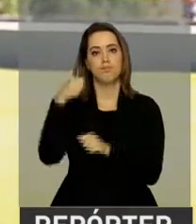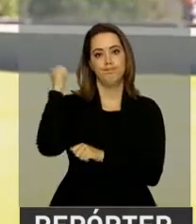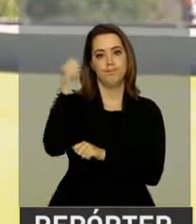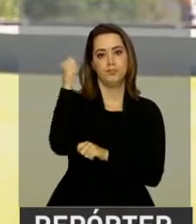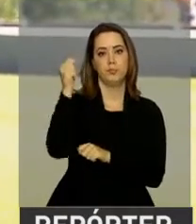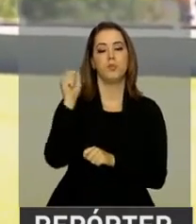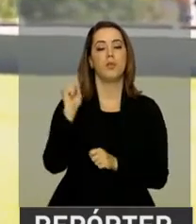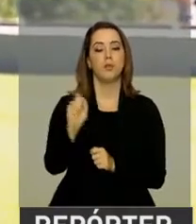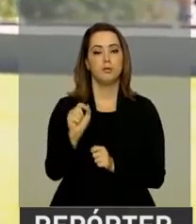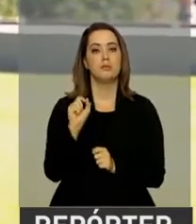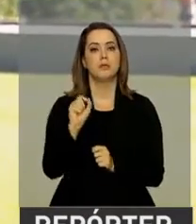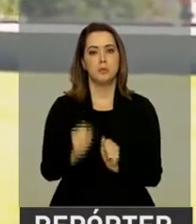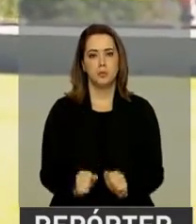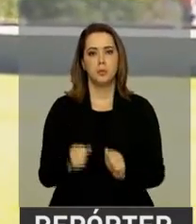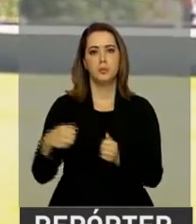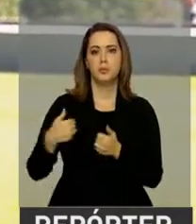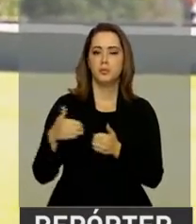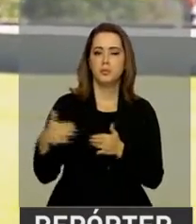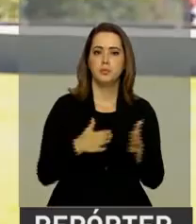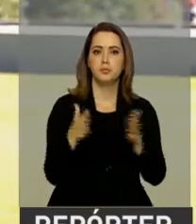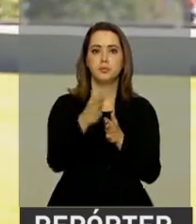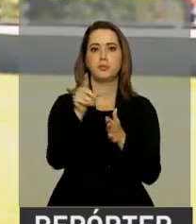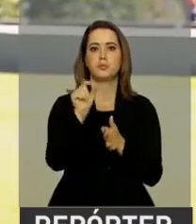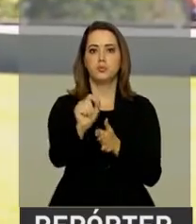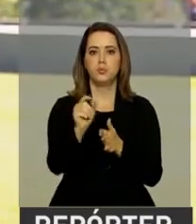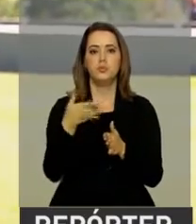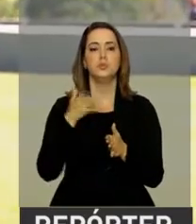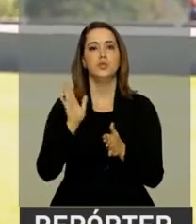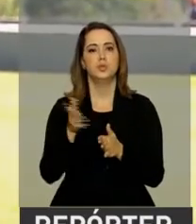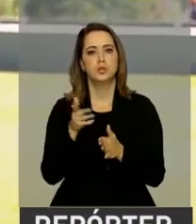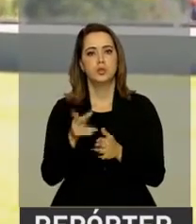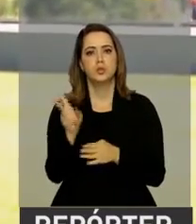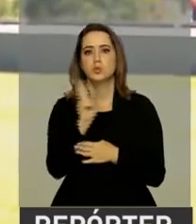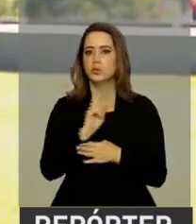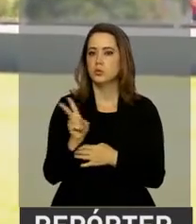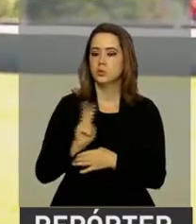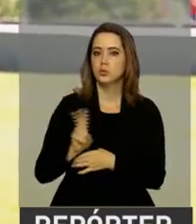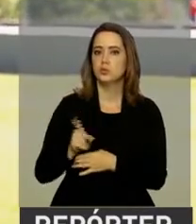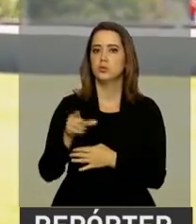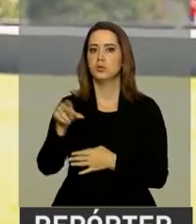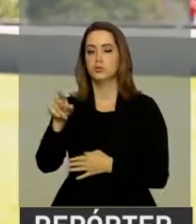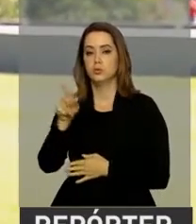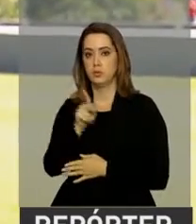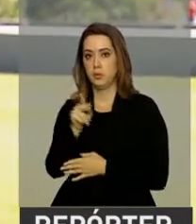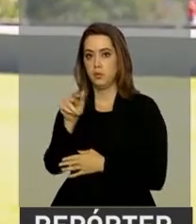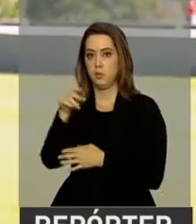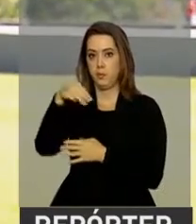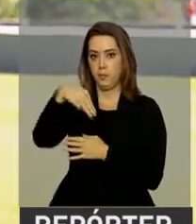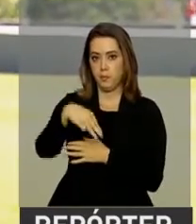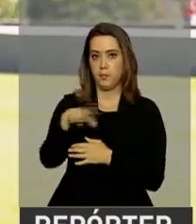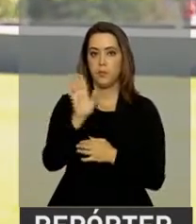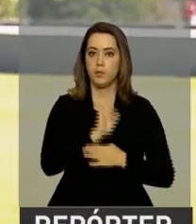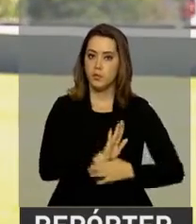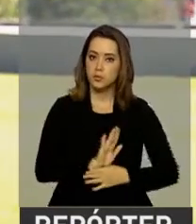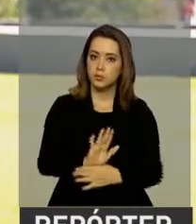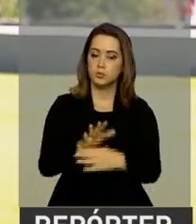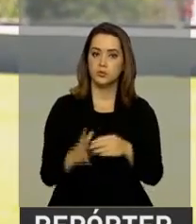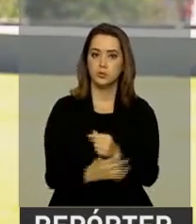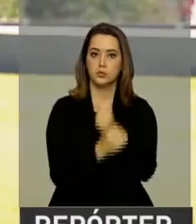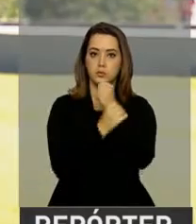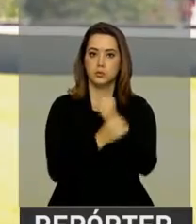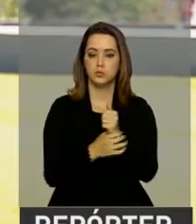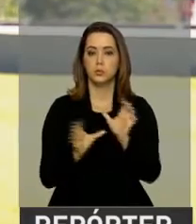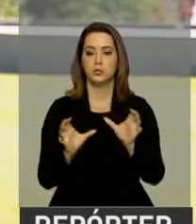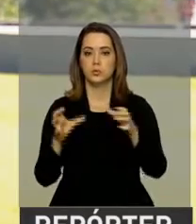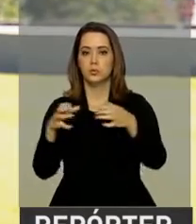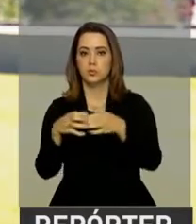ruas. As delegações olímpicas, elas estão sendo escoltadas por carros da Polícia Militar aqui do Distrito Federal. E hoje pela manhã, uma